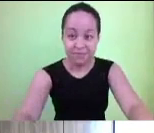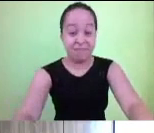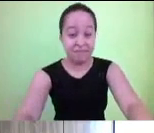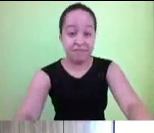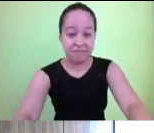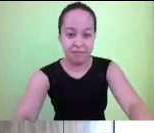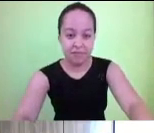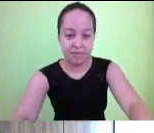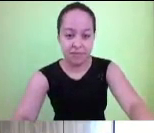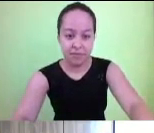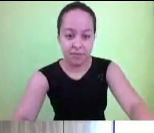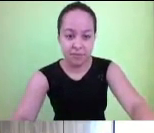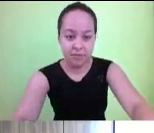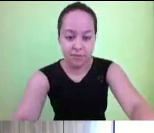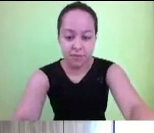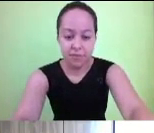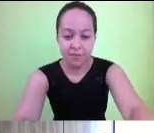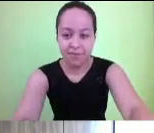Código